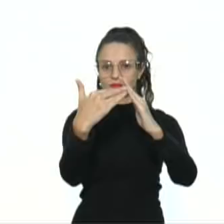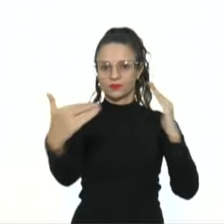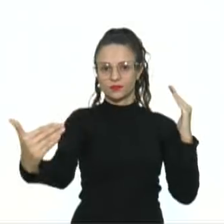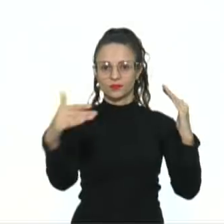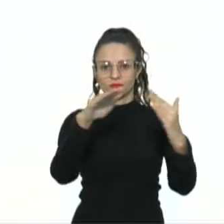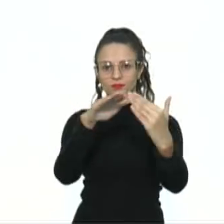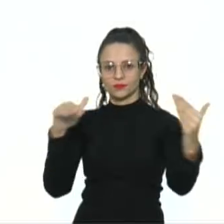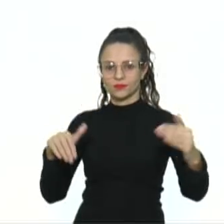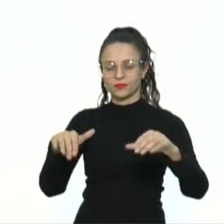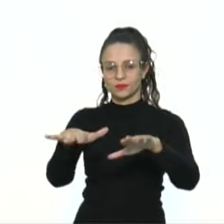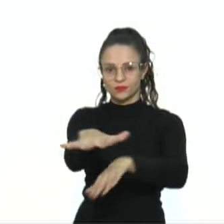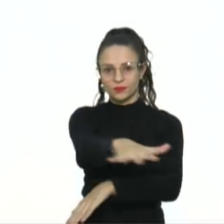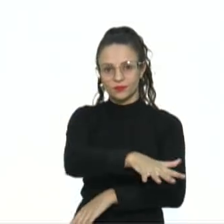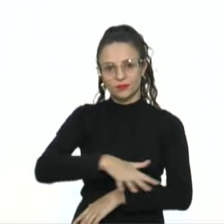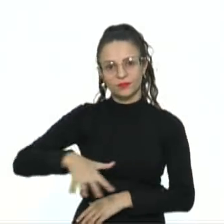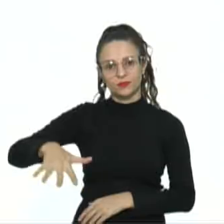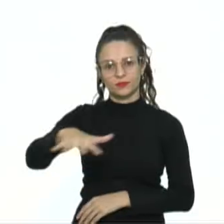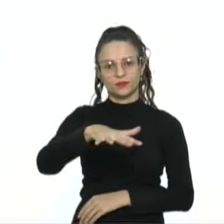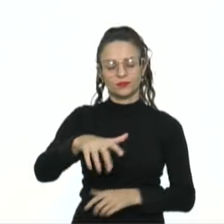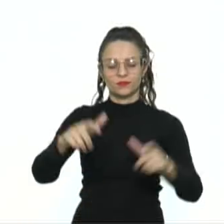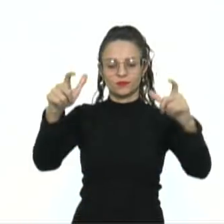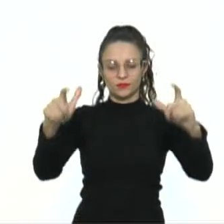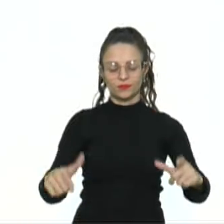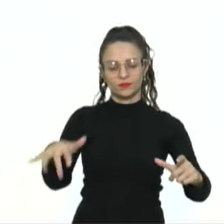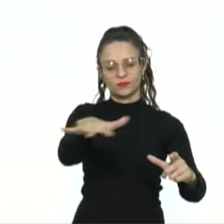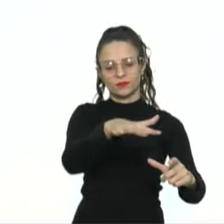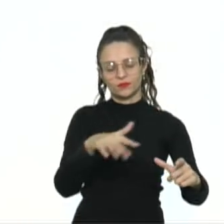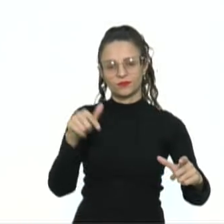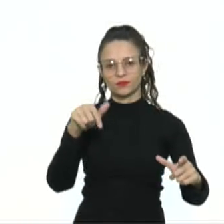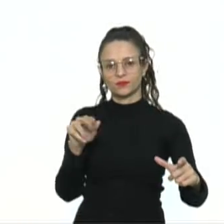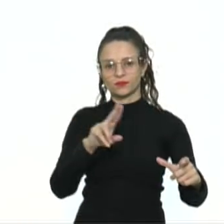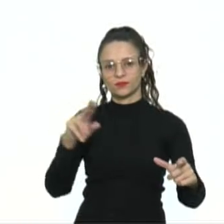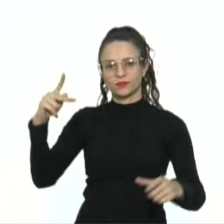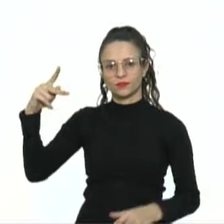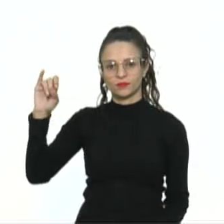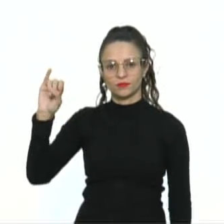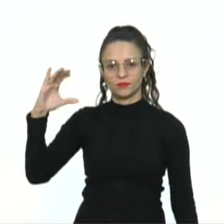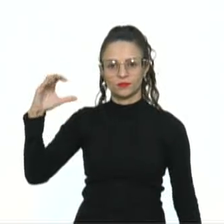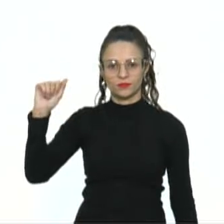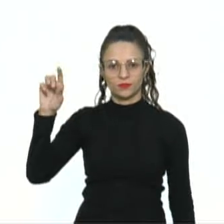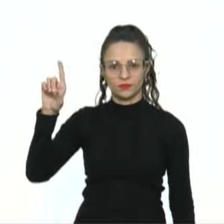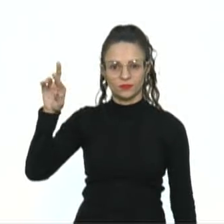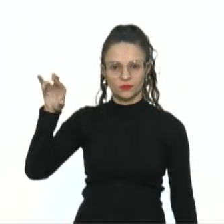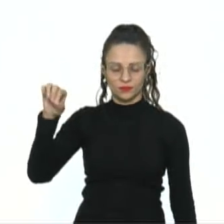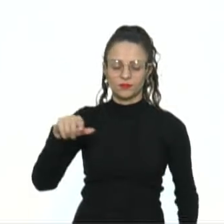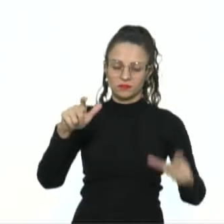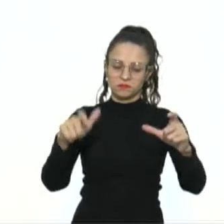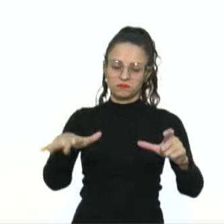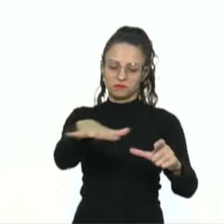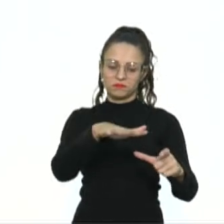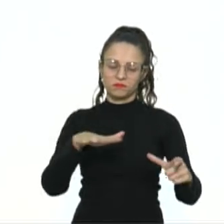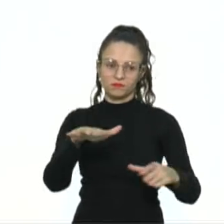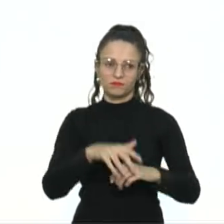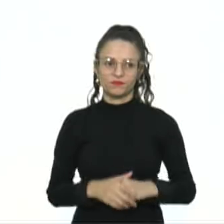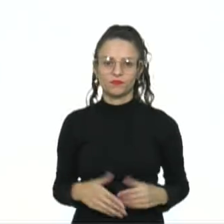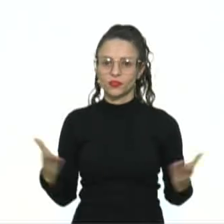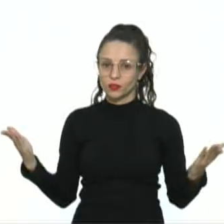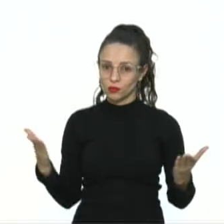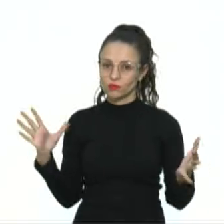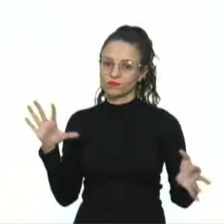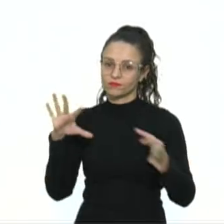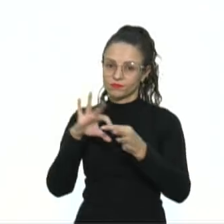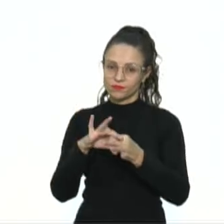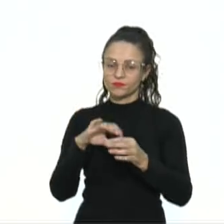o picadeiro, né, o grande palco ali do palhaço, do circo. Então, hoje a concepção do circo